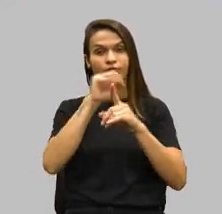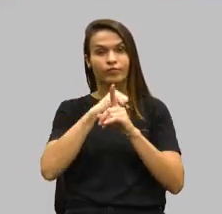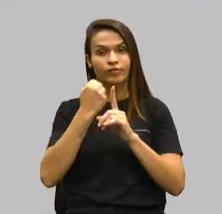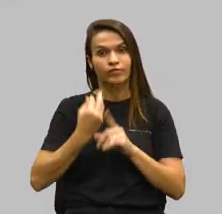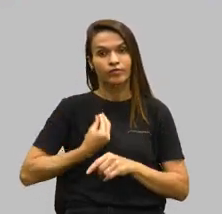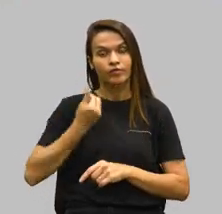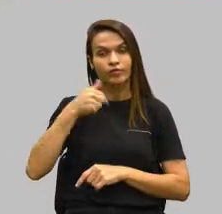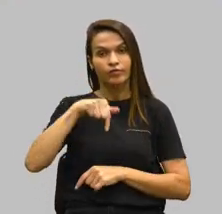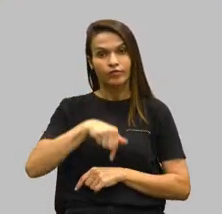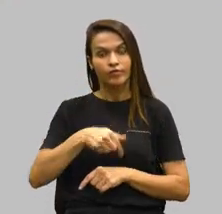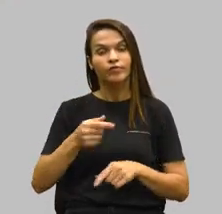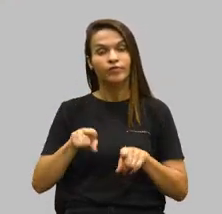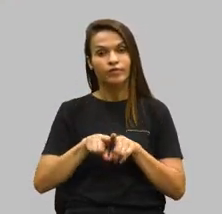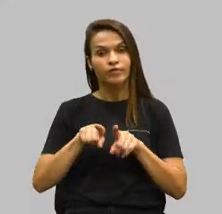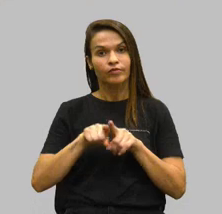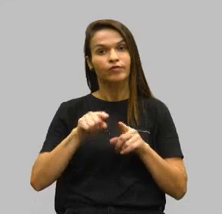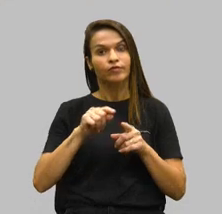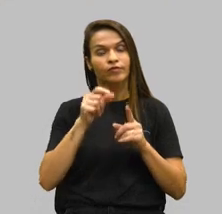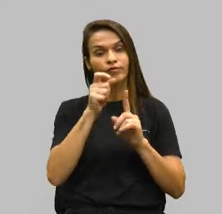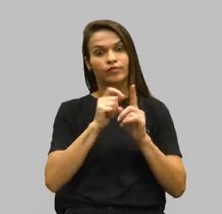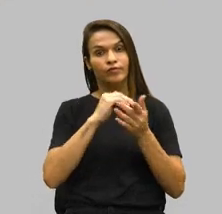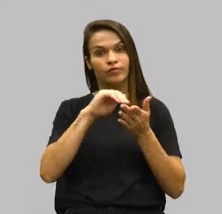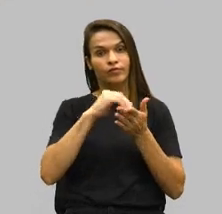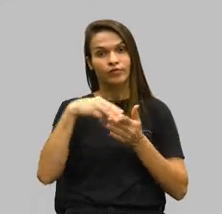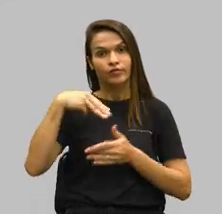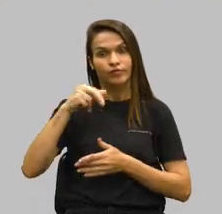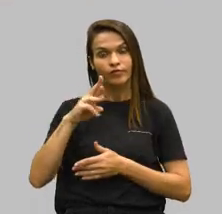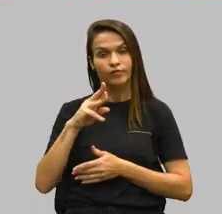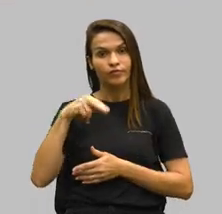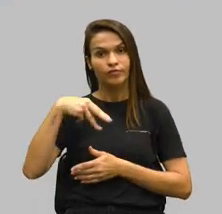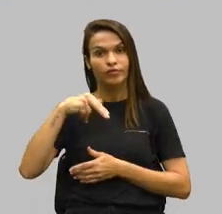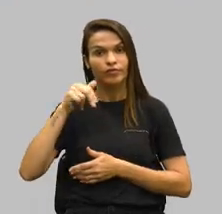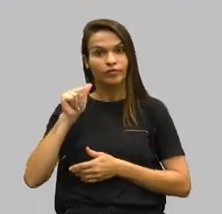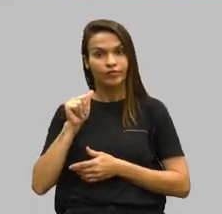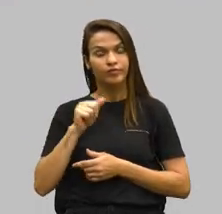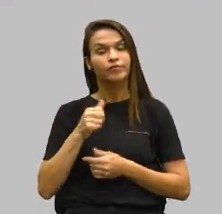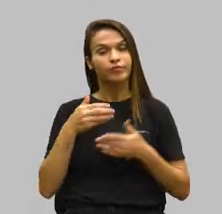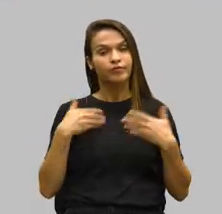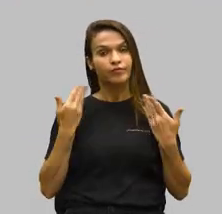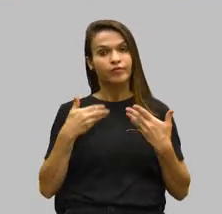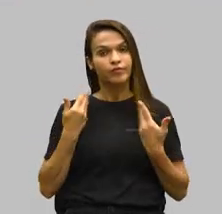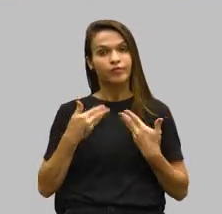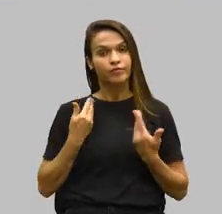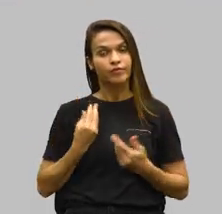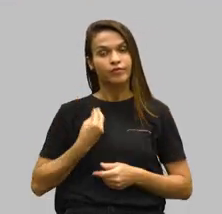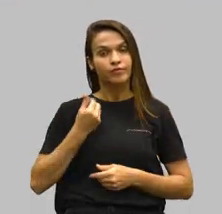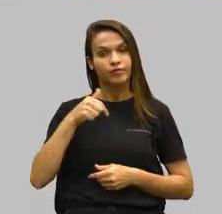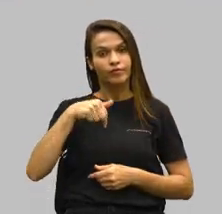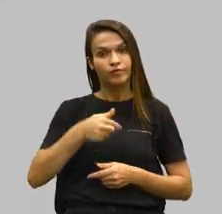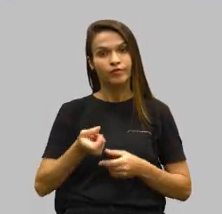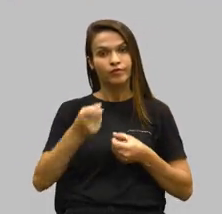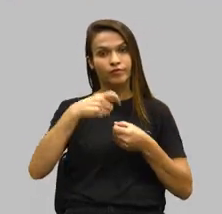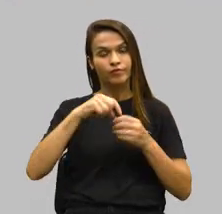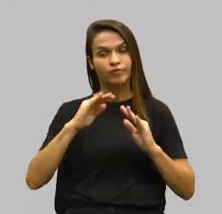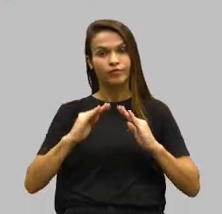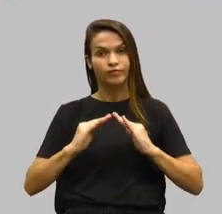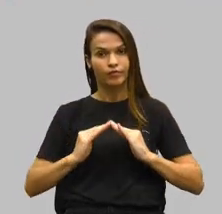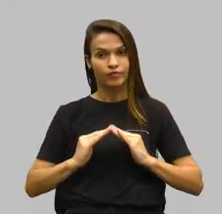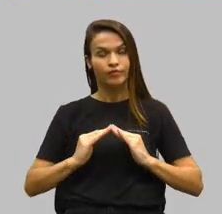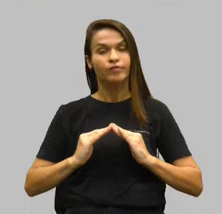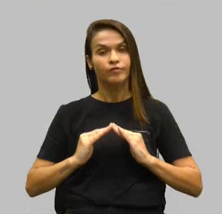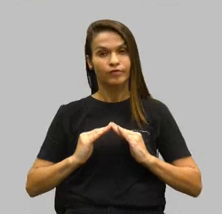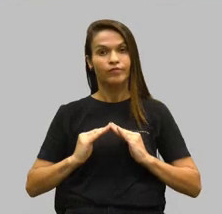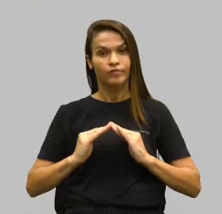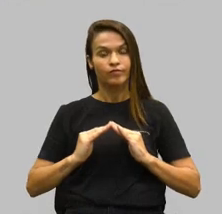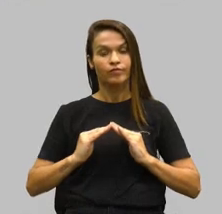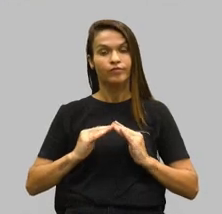presentes em nome da secretária de junta Mariana Pimentel uma alegria estar aqui nessa casa retornando a esta casa e a